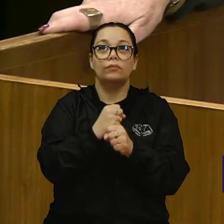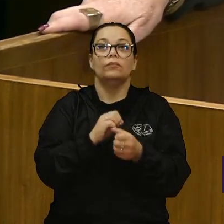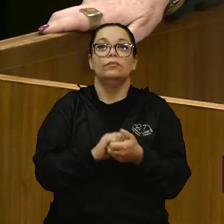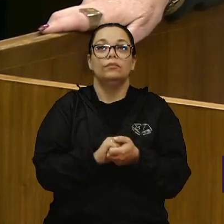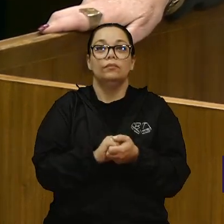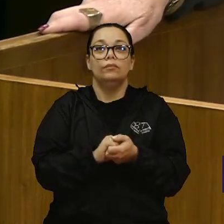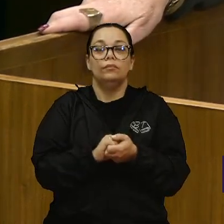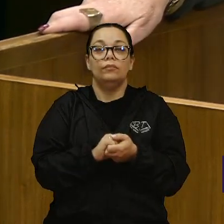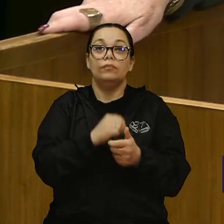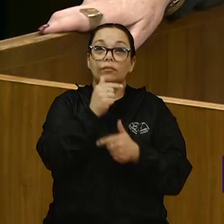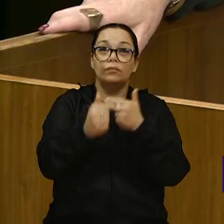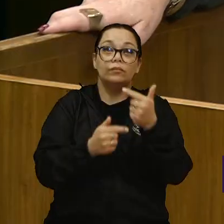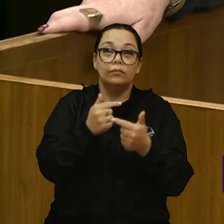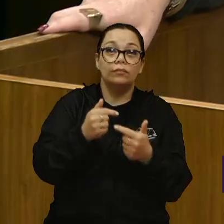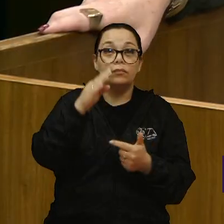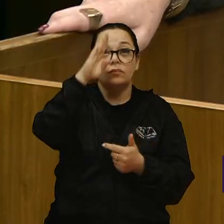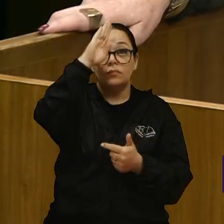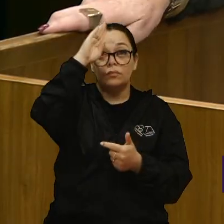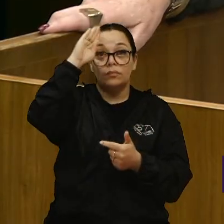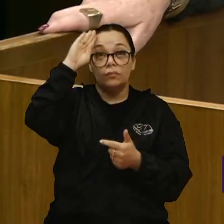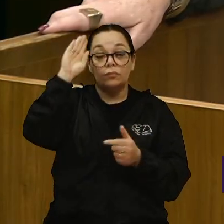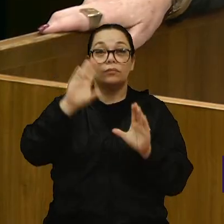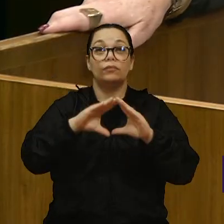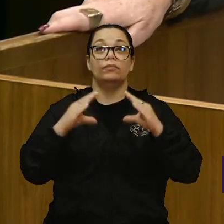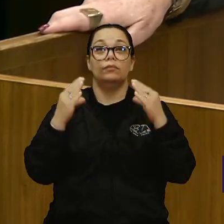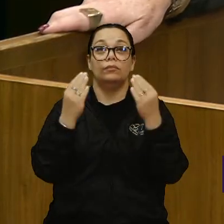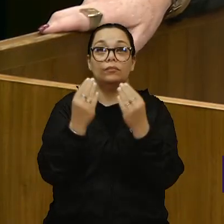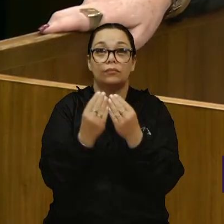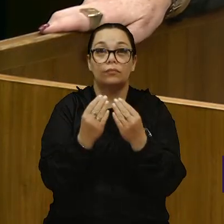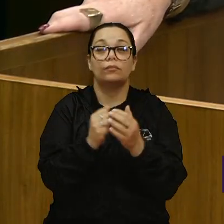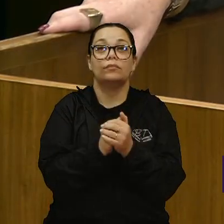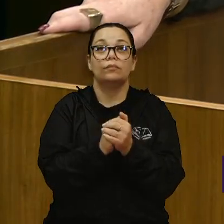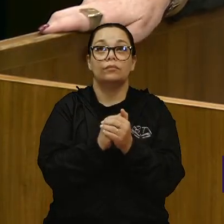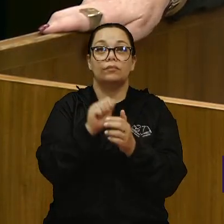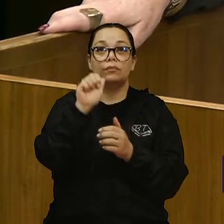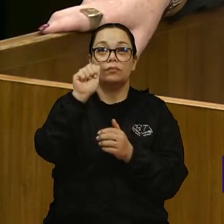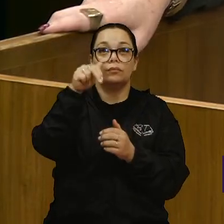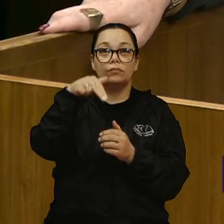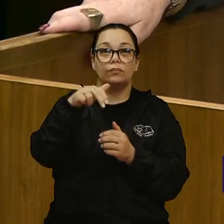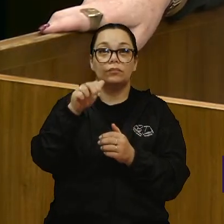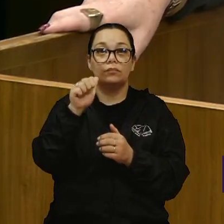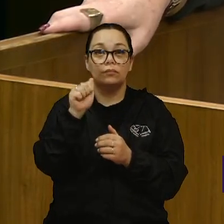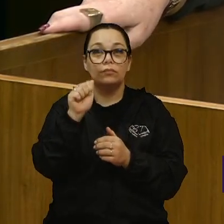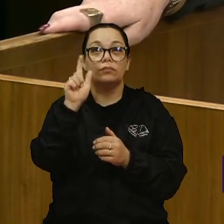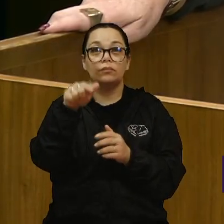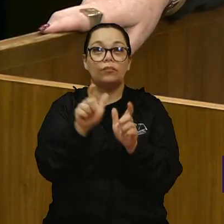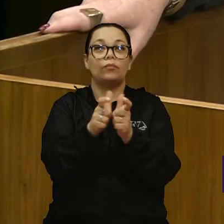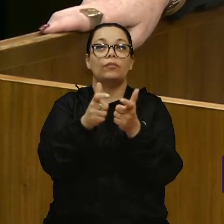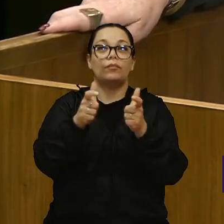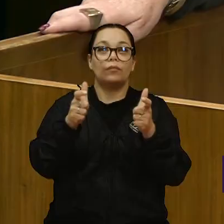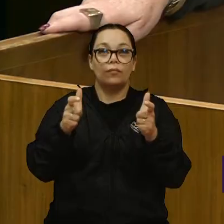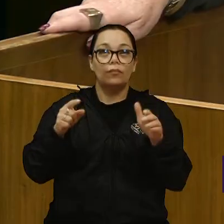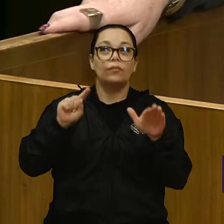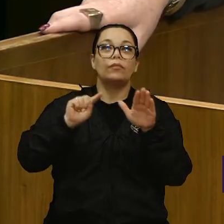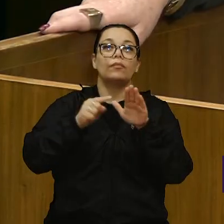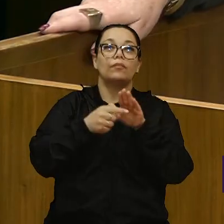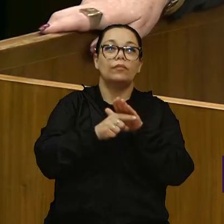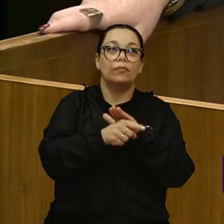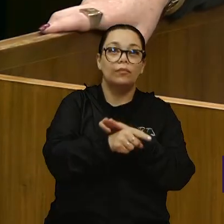A atuação acadêmica e comunitária da Ana Camardello é ampla e